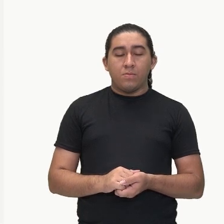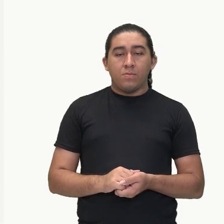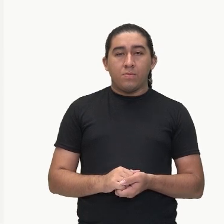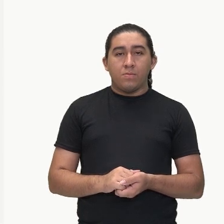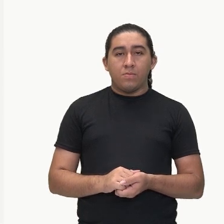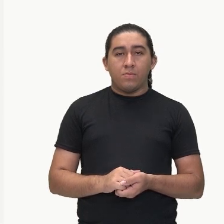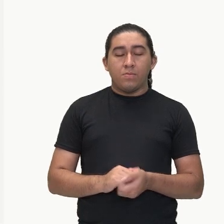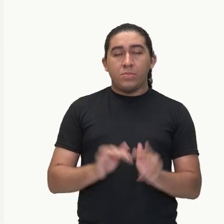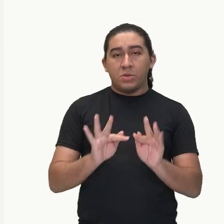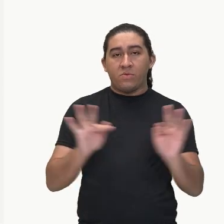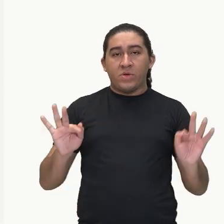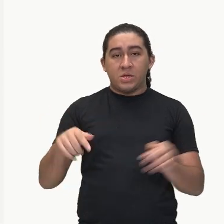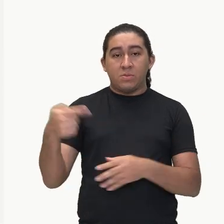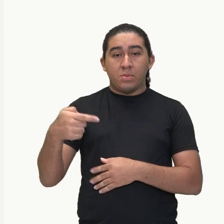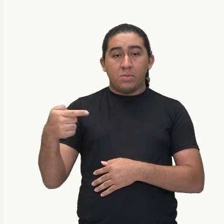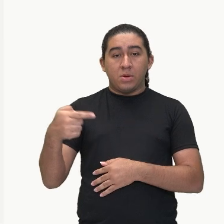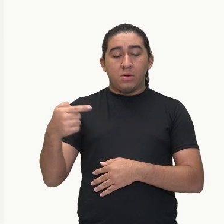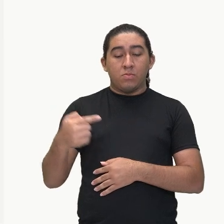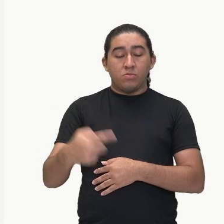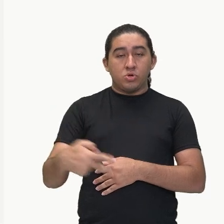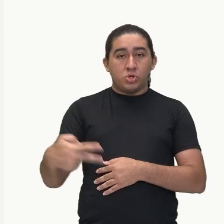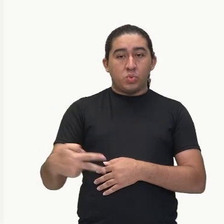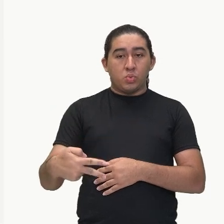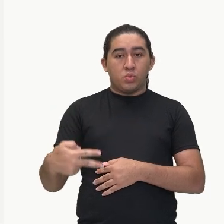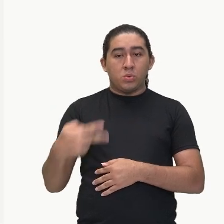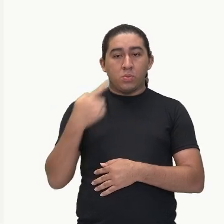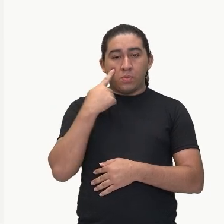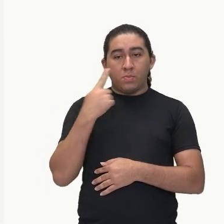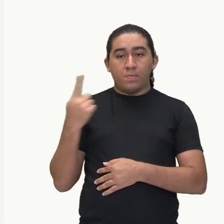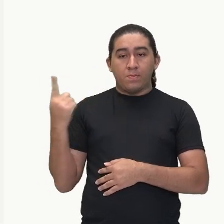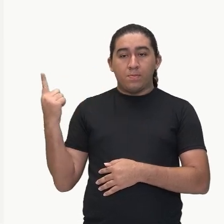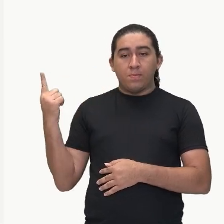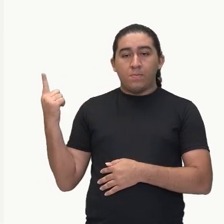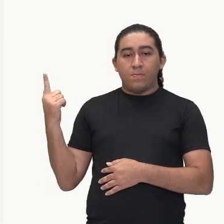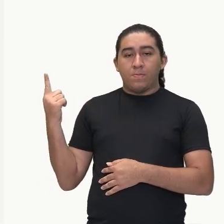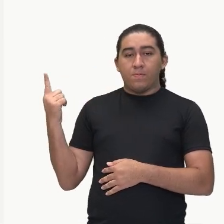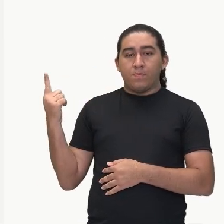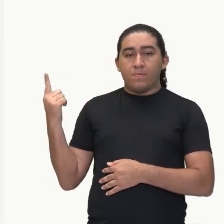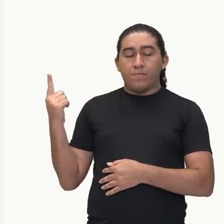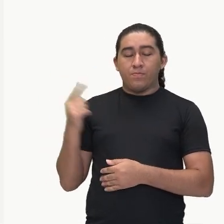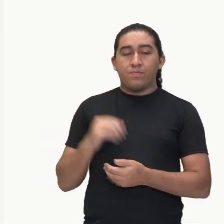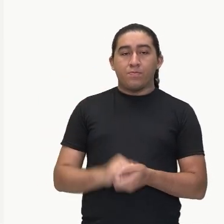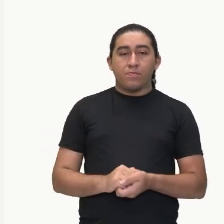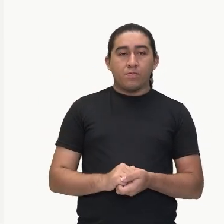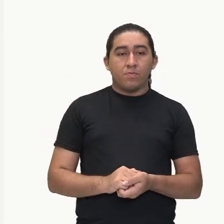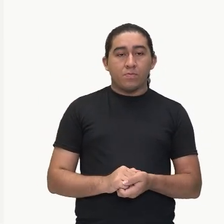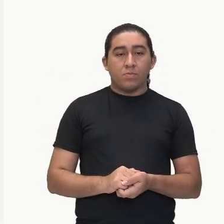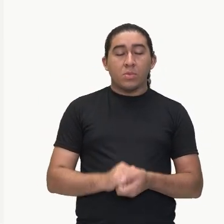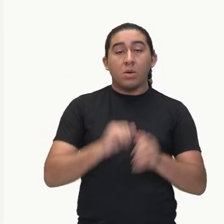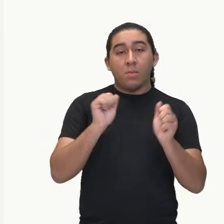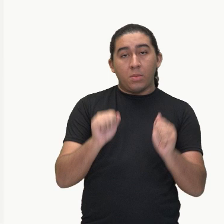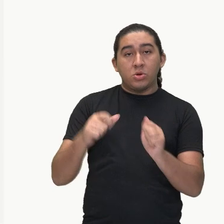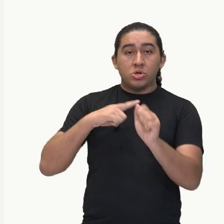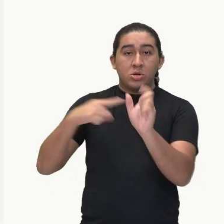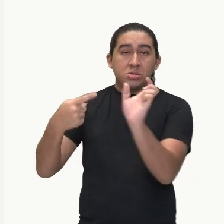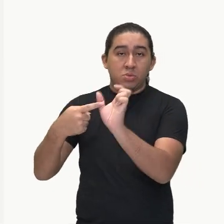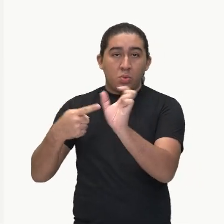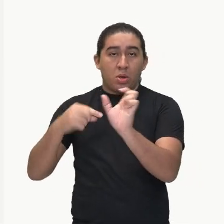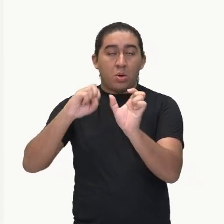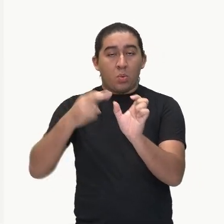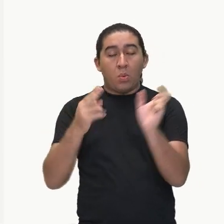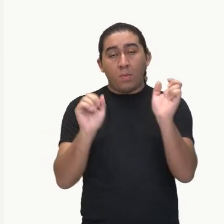poder não supriram a saúde. Então, ele pode ficar no singular ou ele pode ir